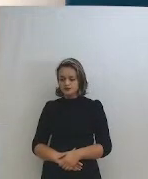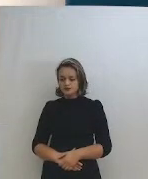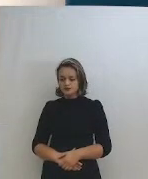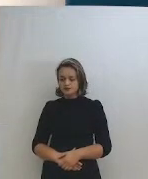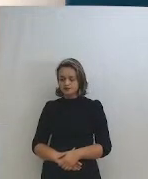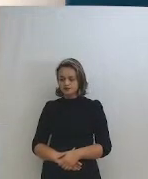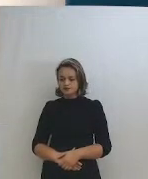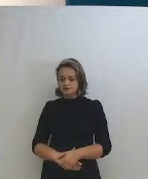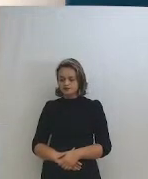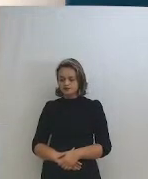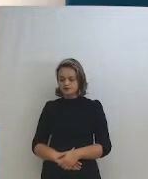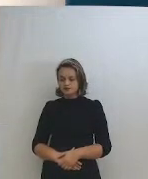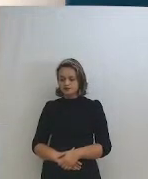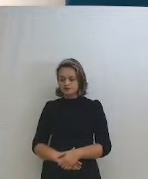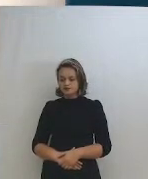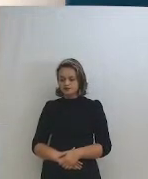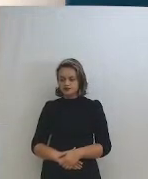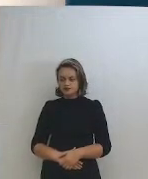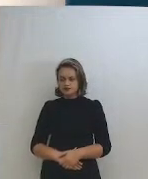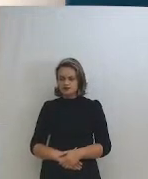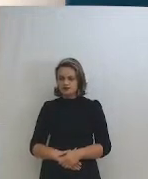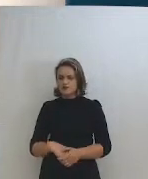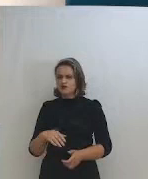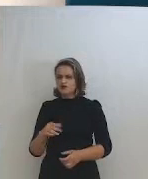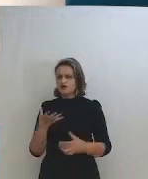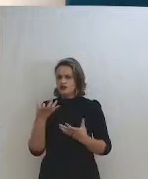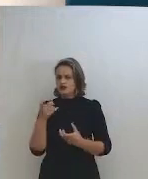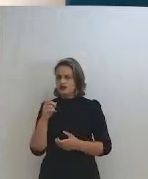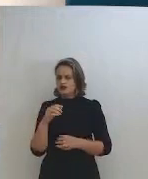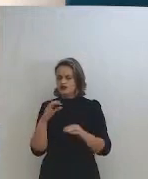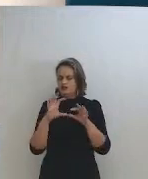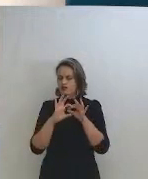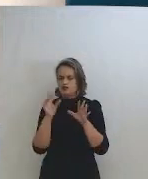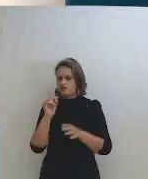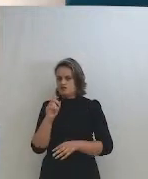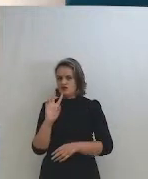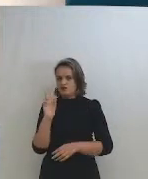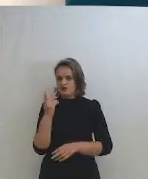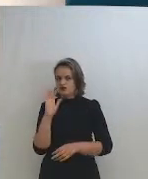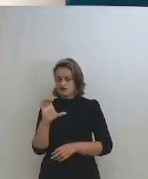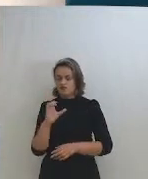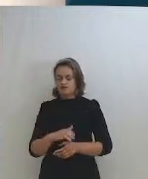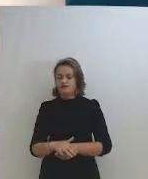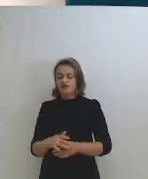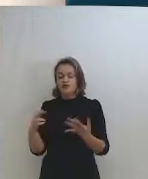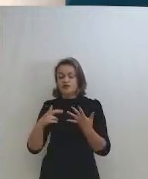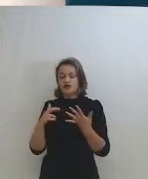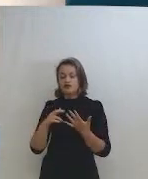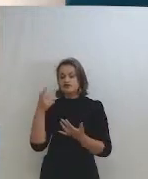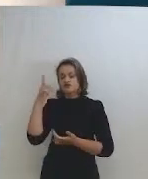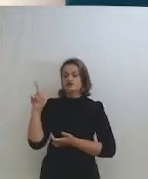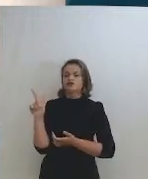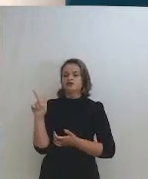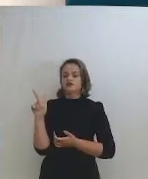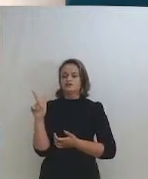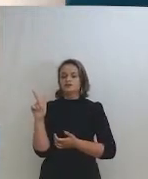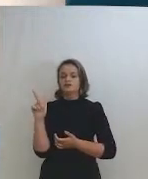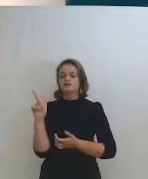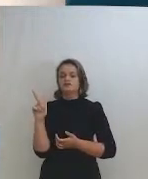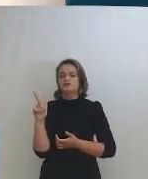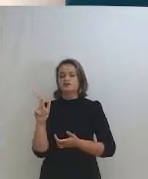Estou denegando o habeas corpus e no segundo recurso de habeas corpus eu estou